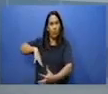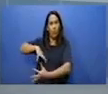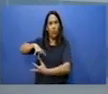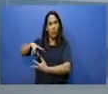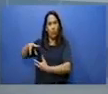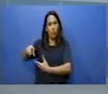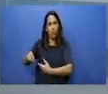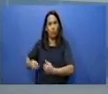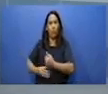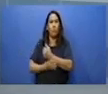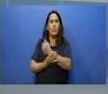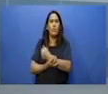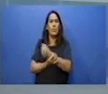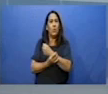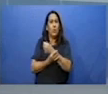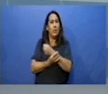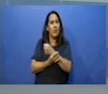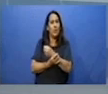O